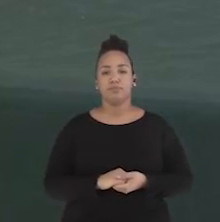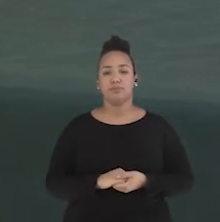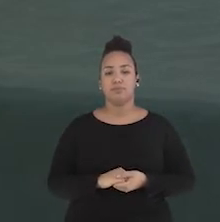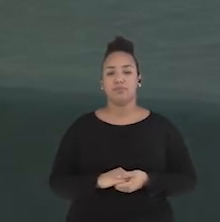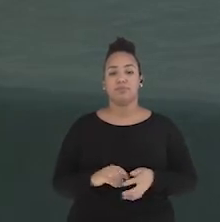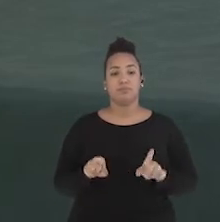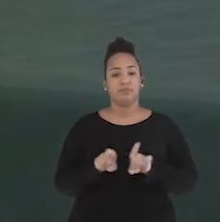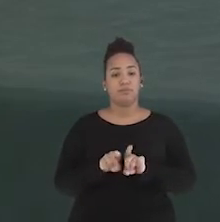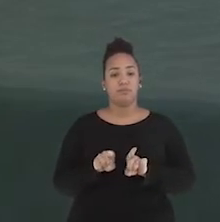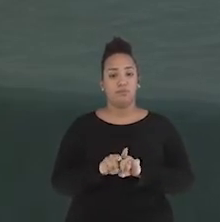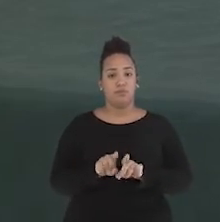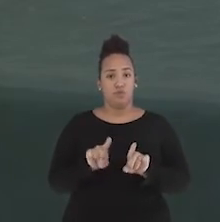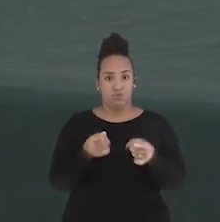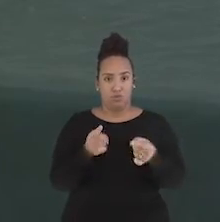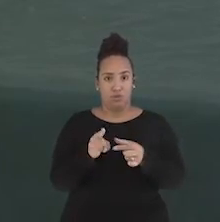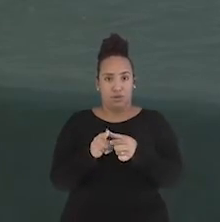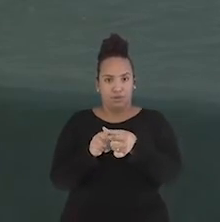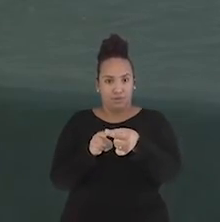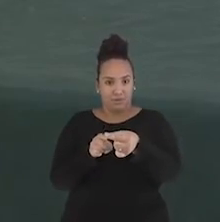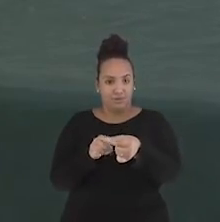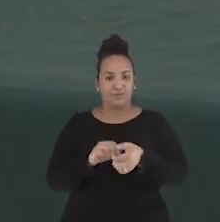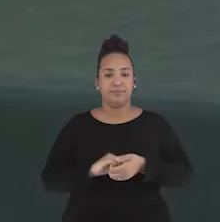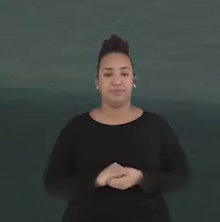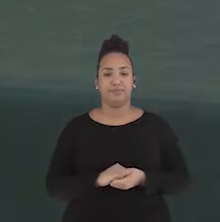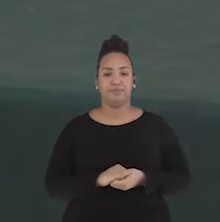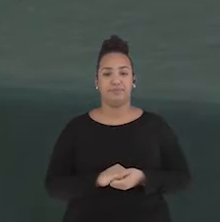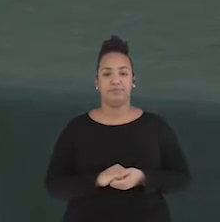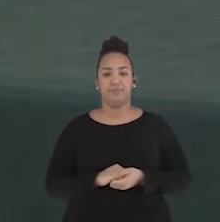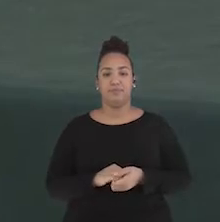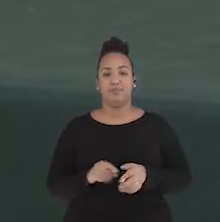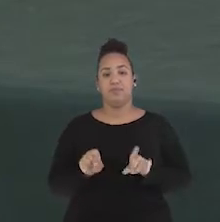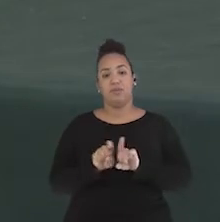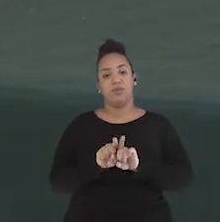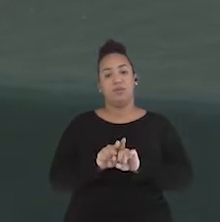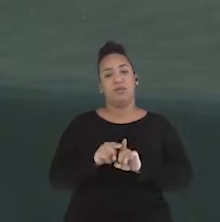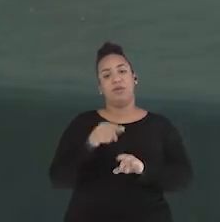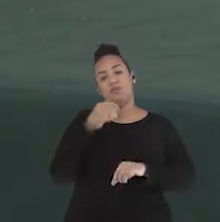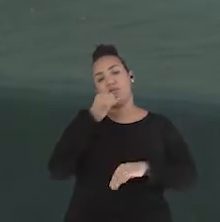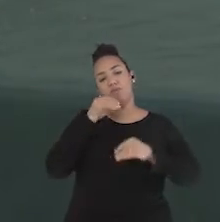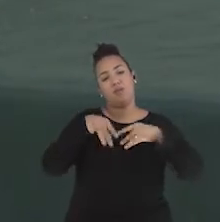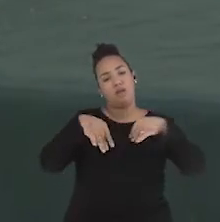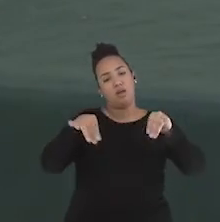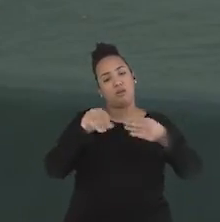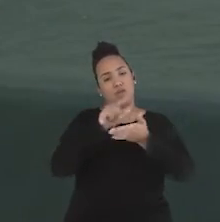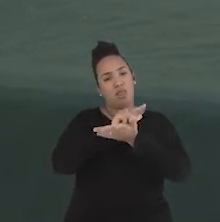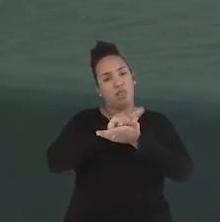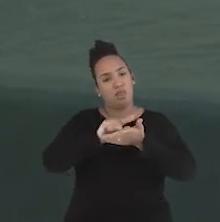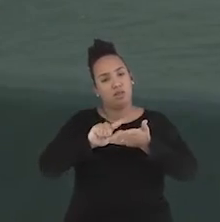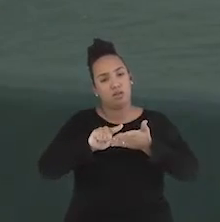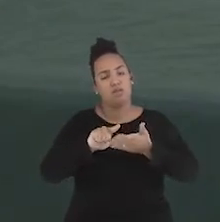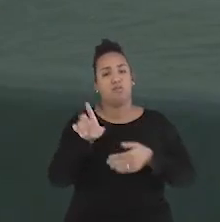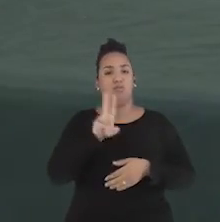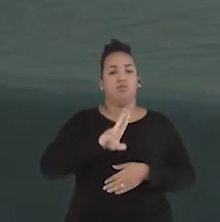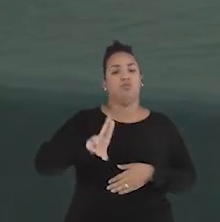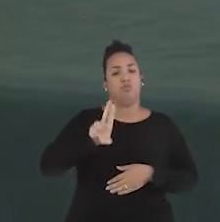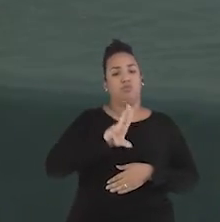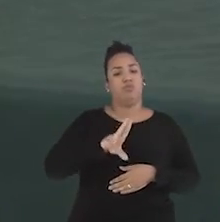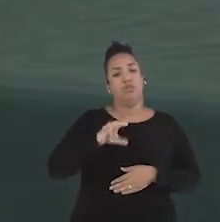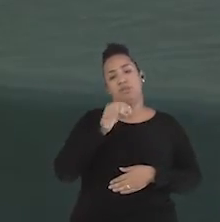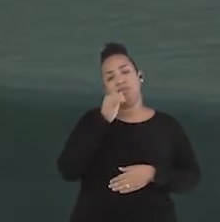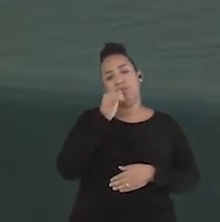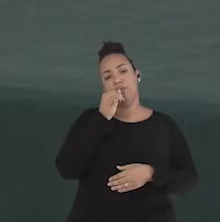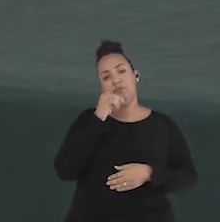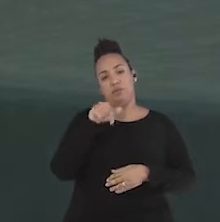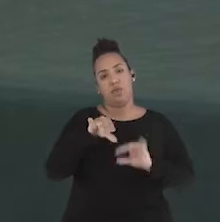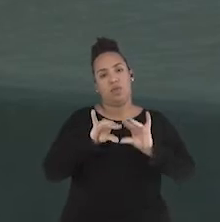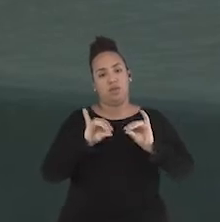Um palito de churrasco e um suporte de madeira ou plástico bem lisinho para a gente usar como